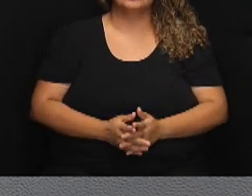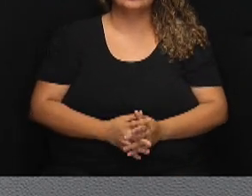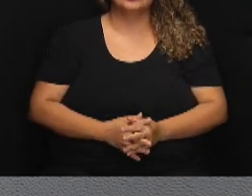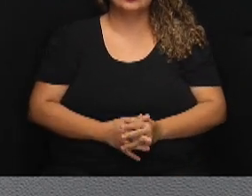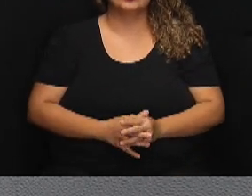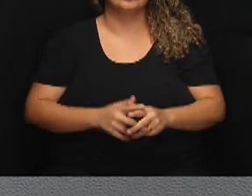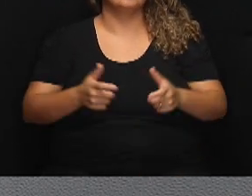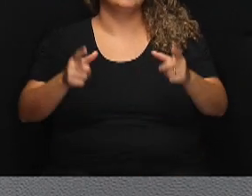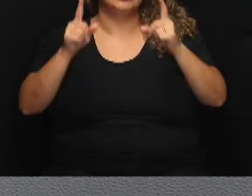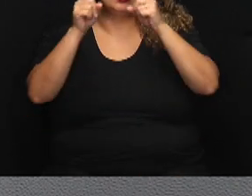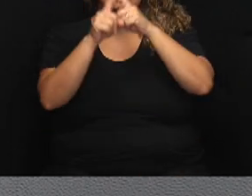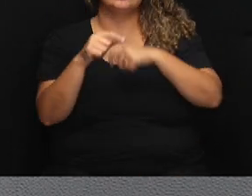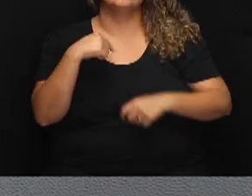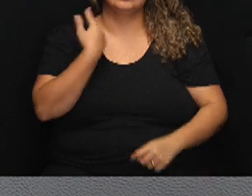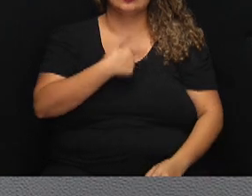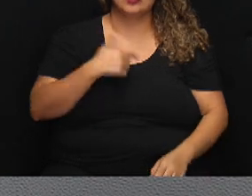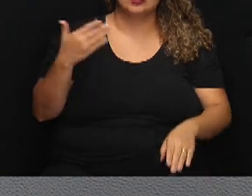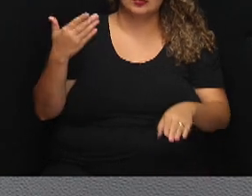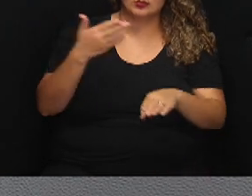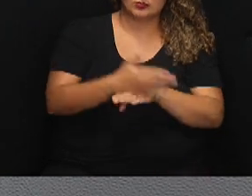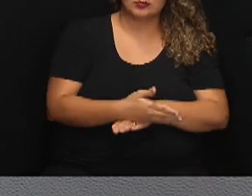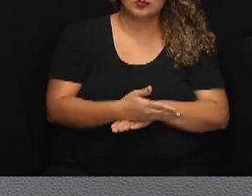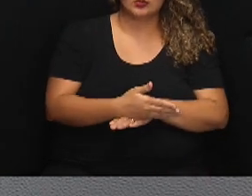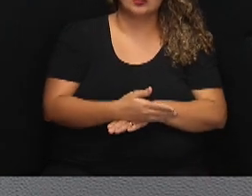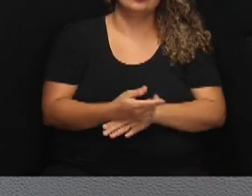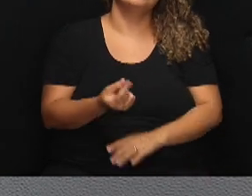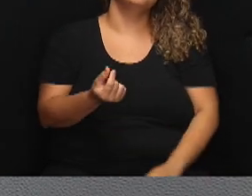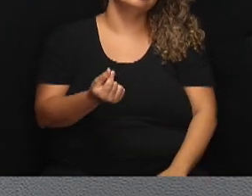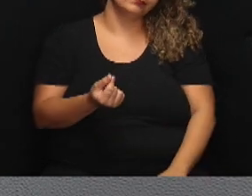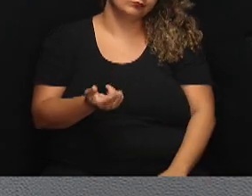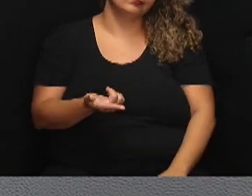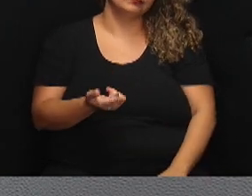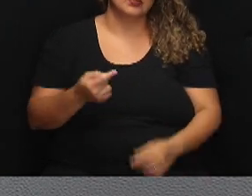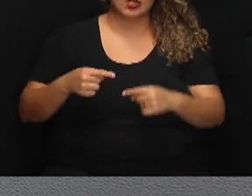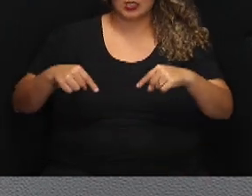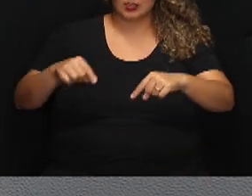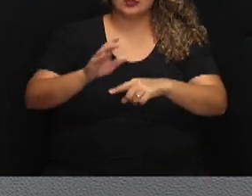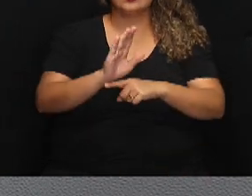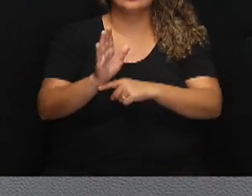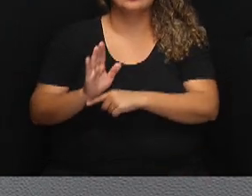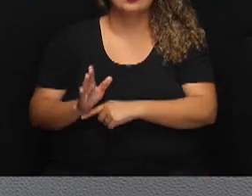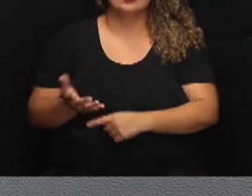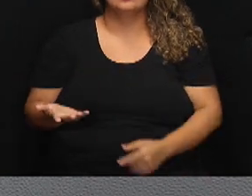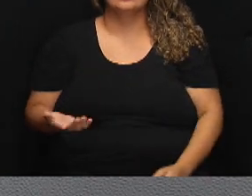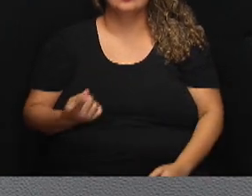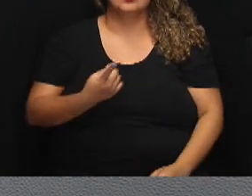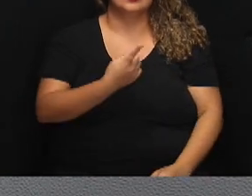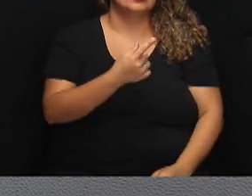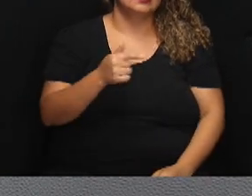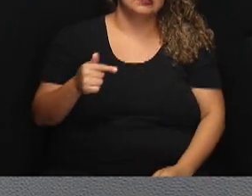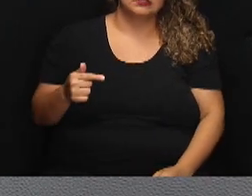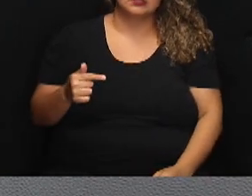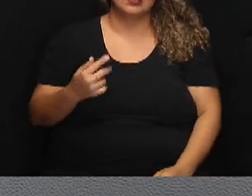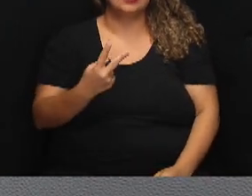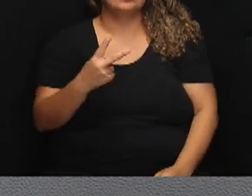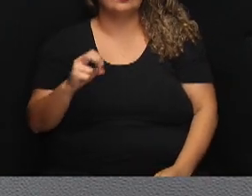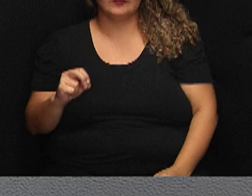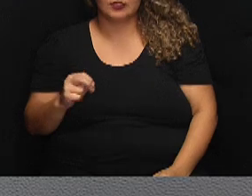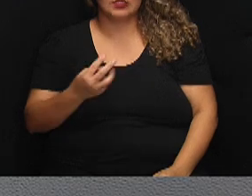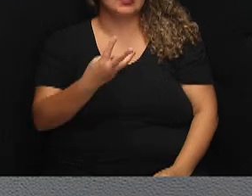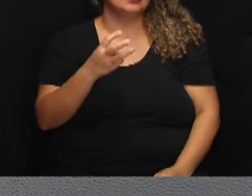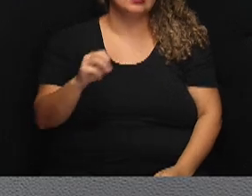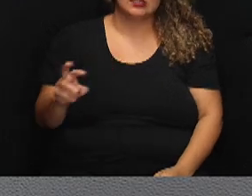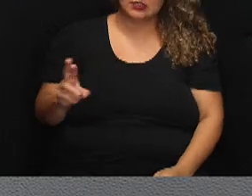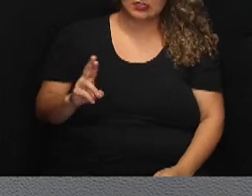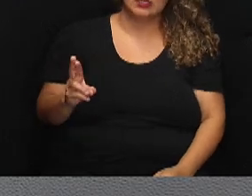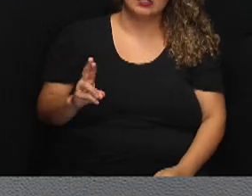grande dificuldade de acesso por conta do financeiro. As salas de cinema estão custando R$17, R$20,